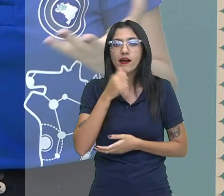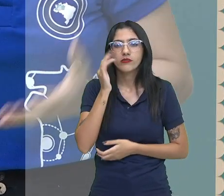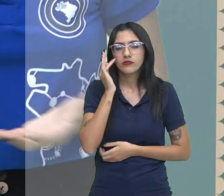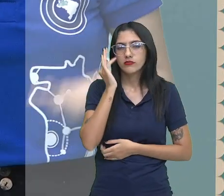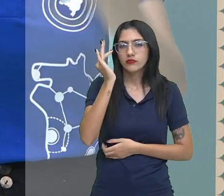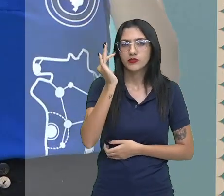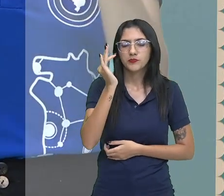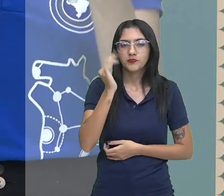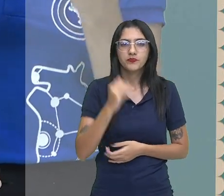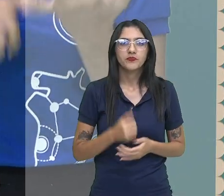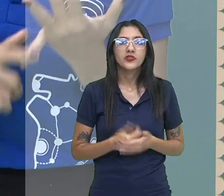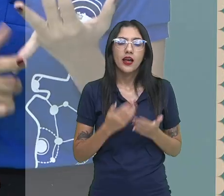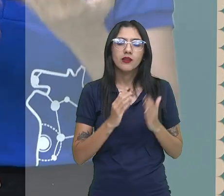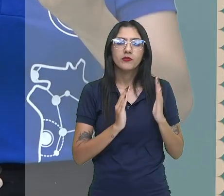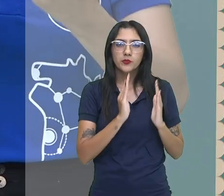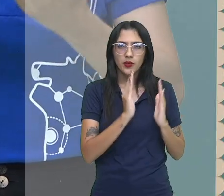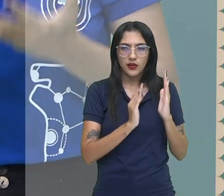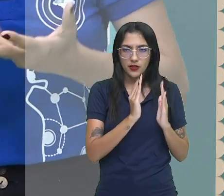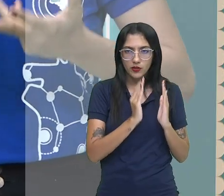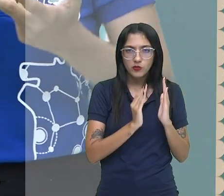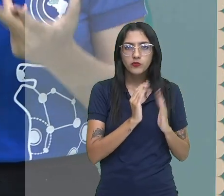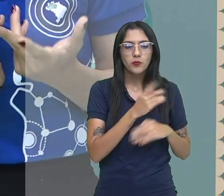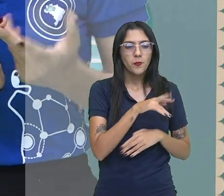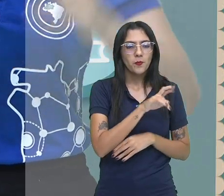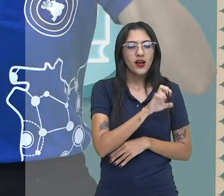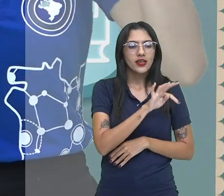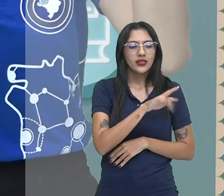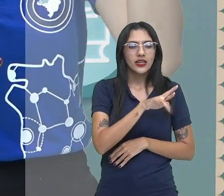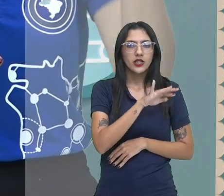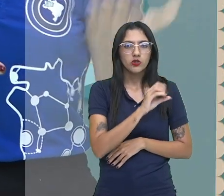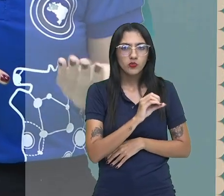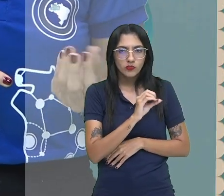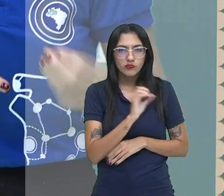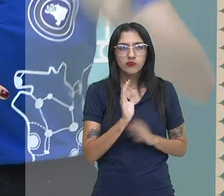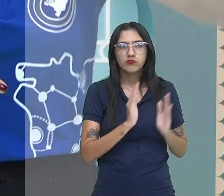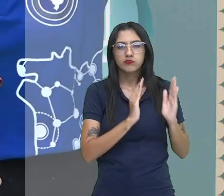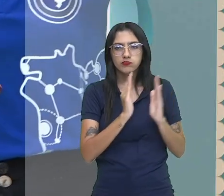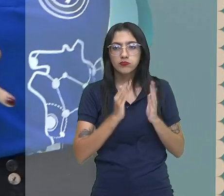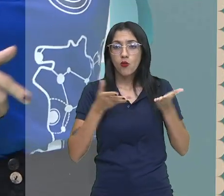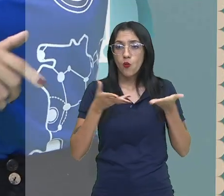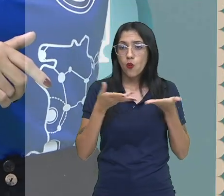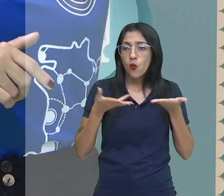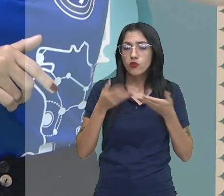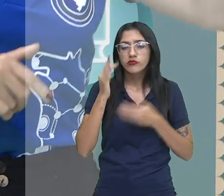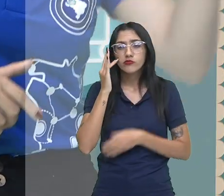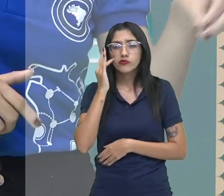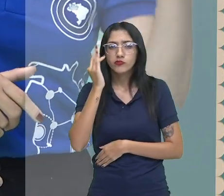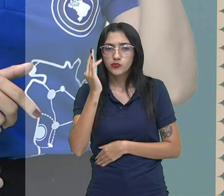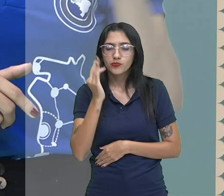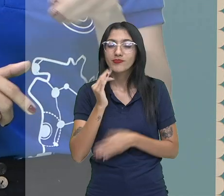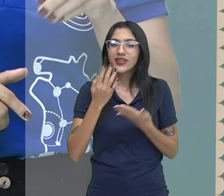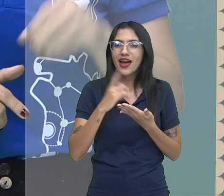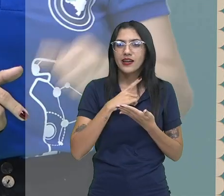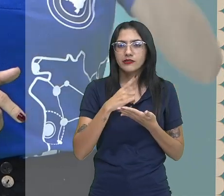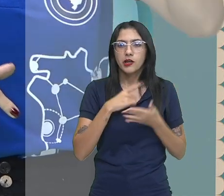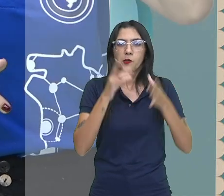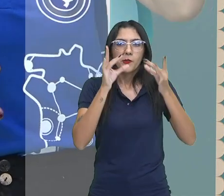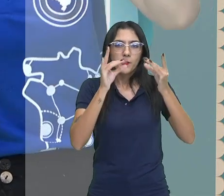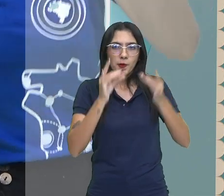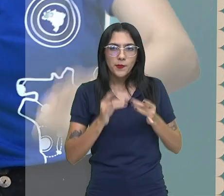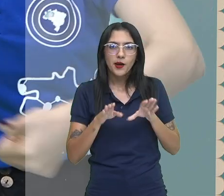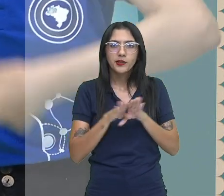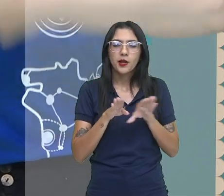os tempos, não é? Pretérito, presente e futuro. Aí eu tenho as classificações, sobretudo no